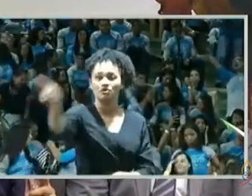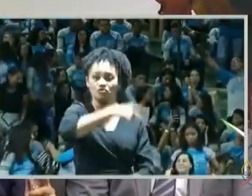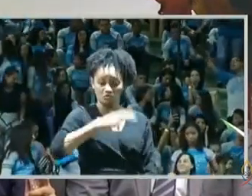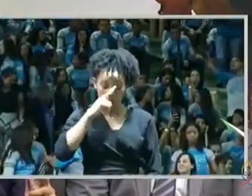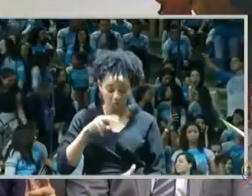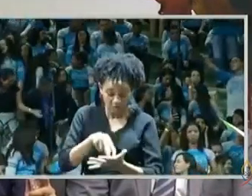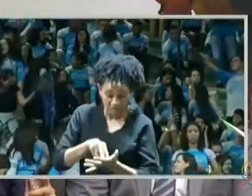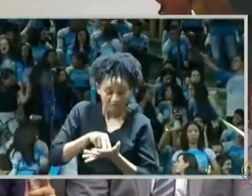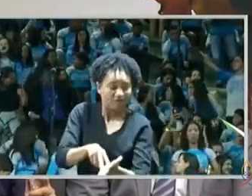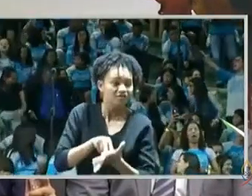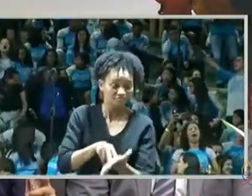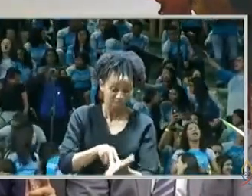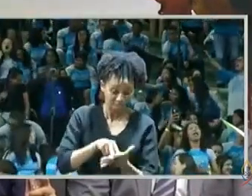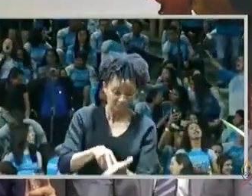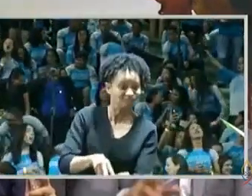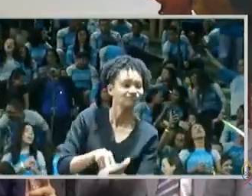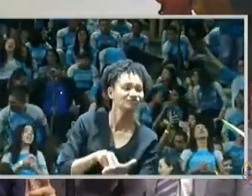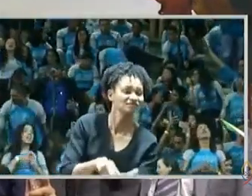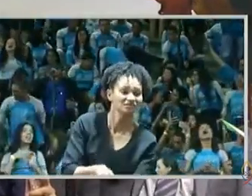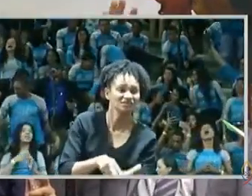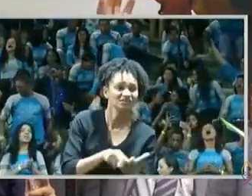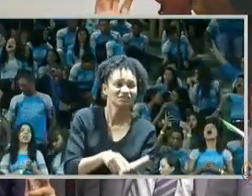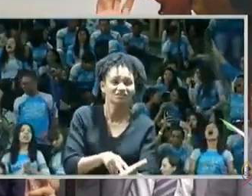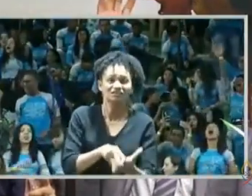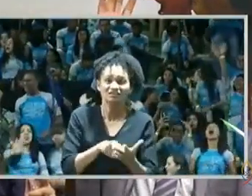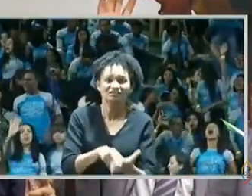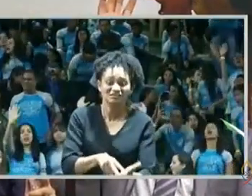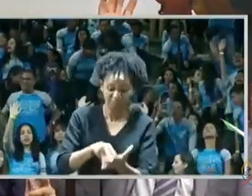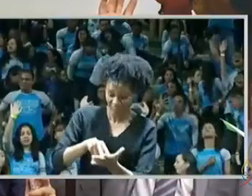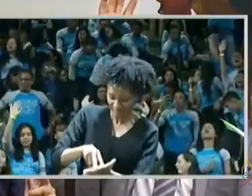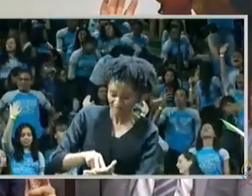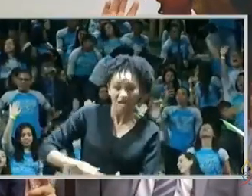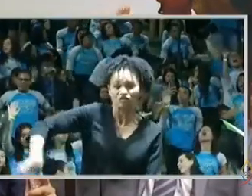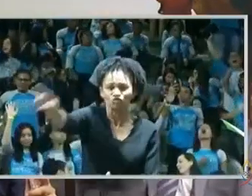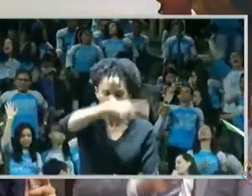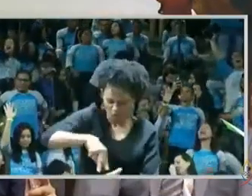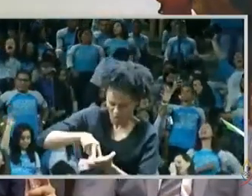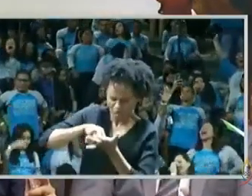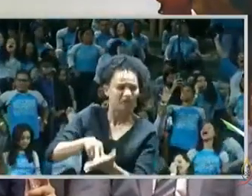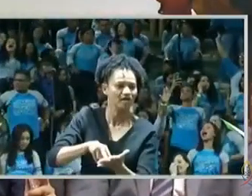um dono e vai permanecer.